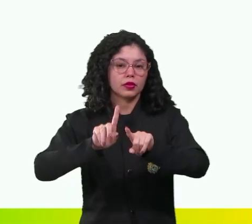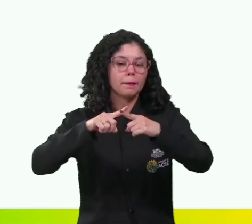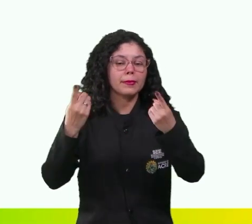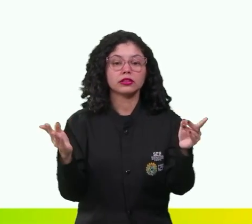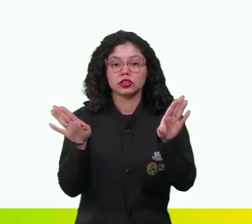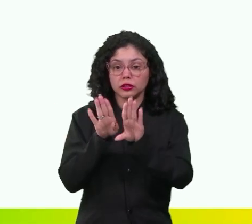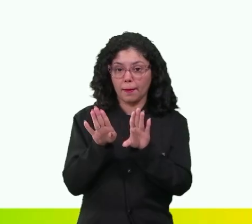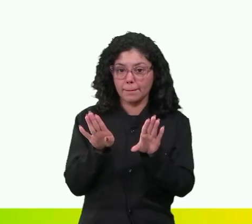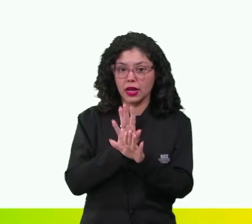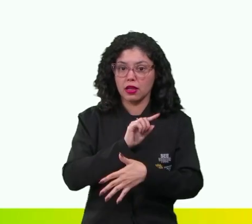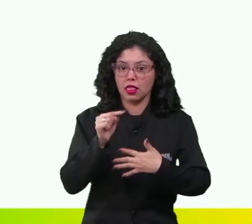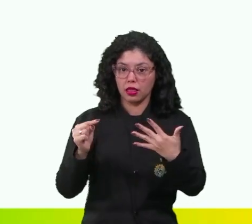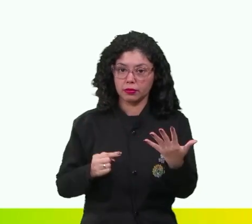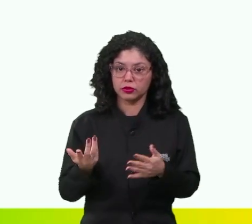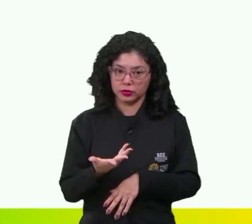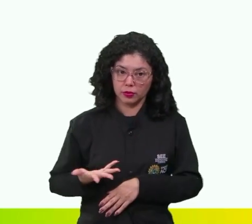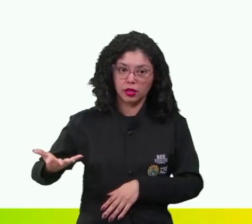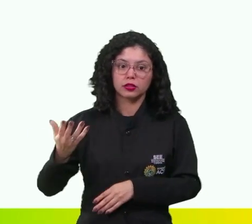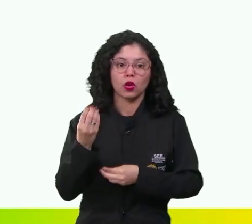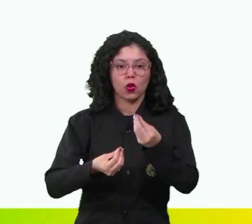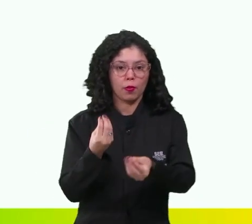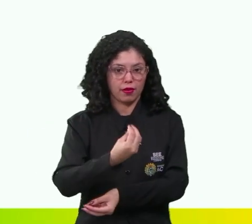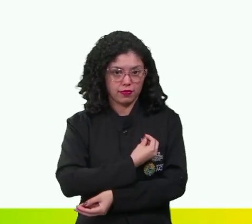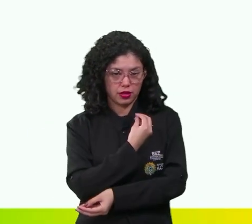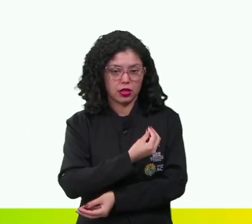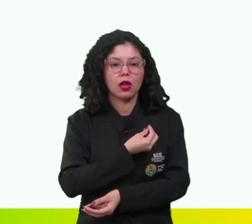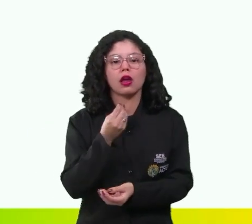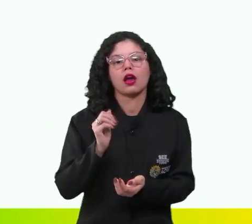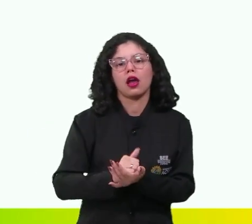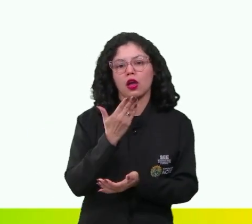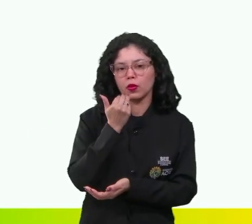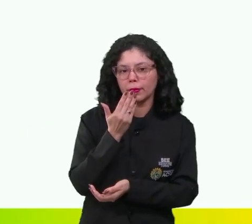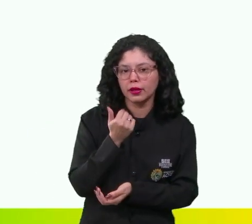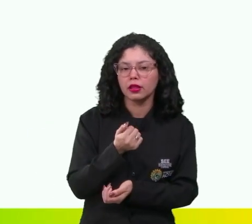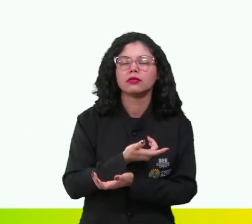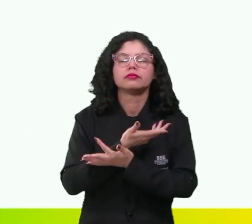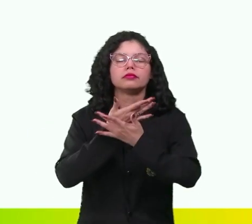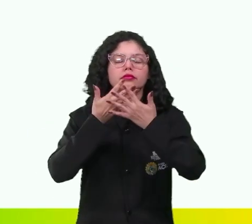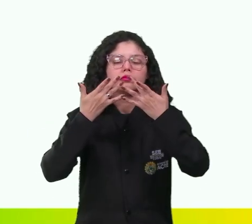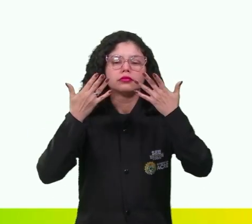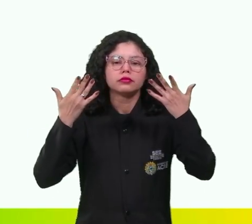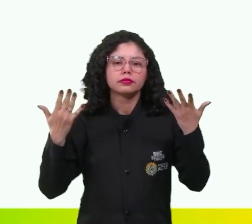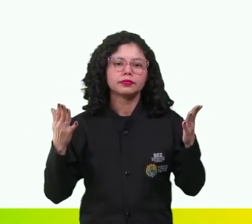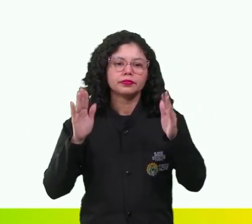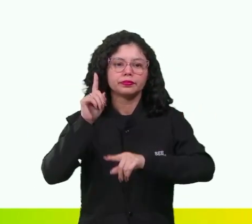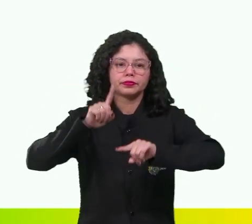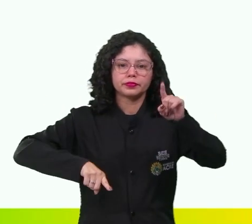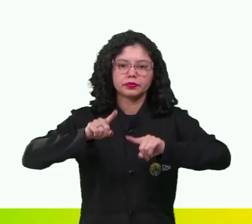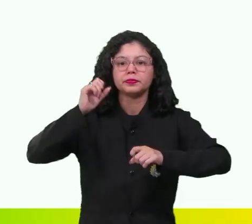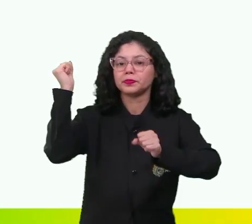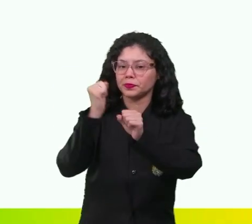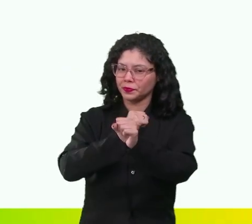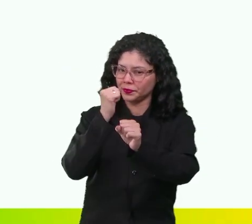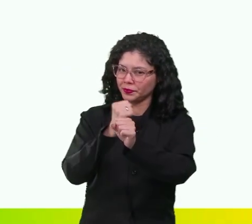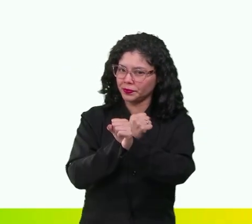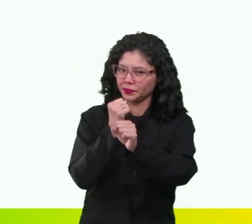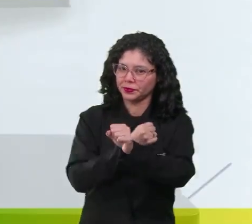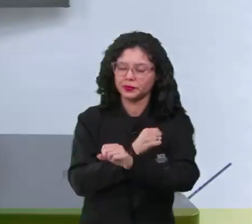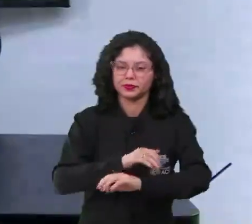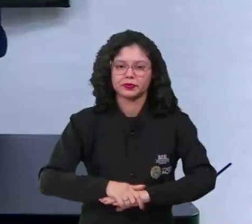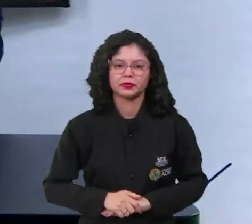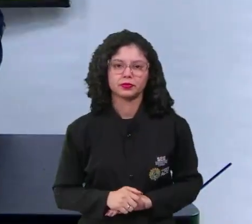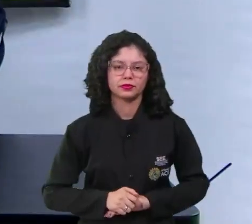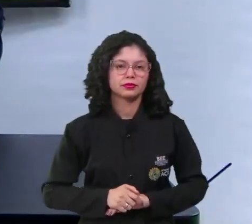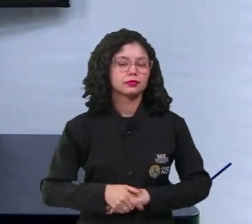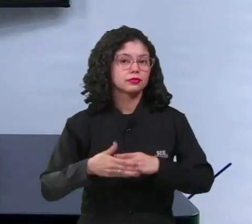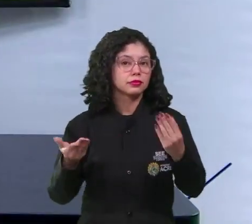mas também elementos básicos para a vida, como alimento, ar puro e materiais de construção.